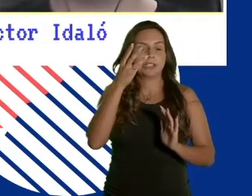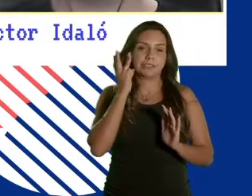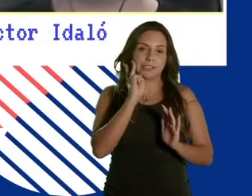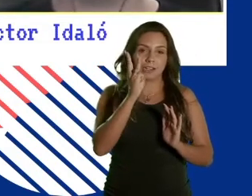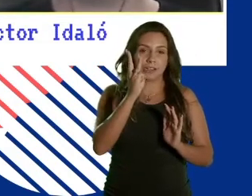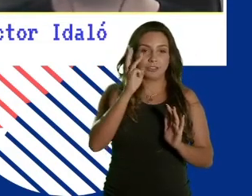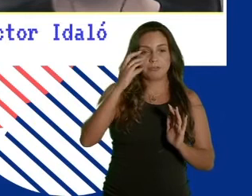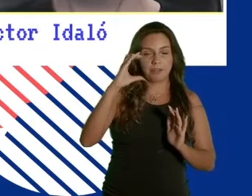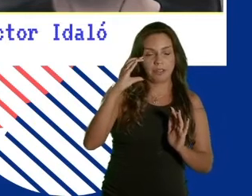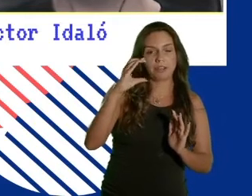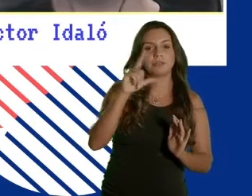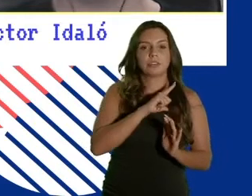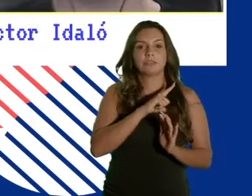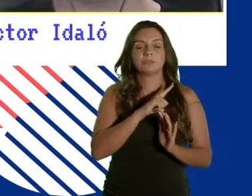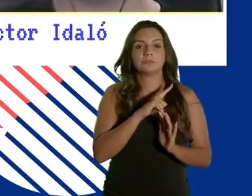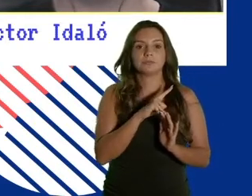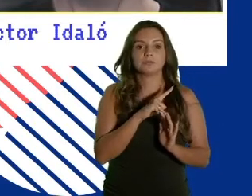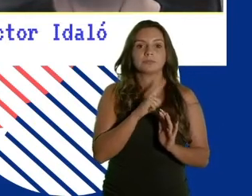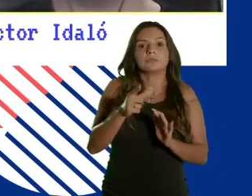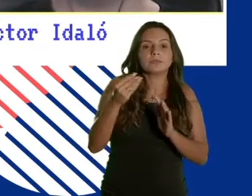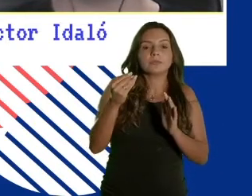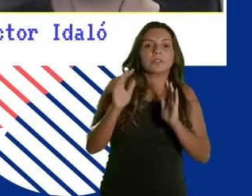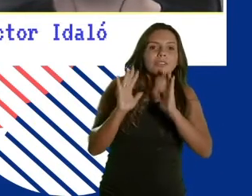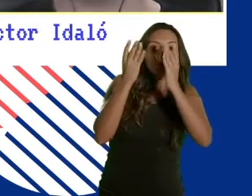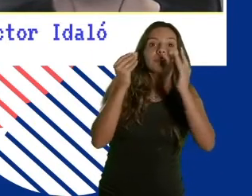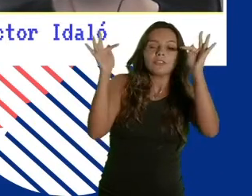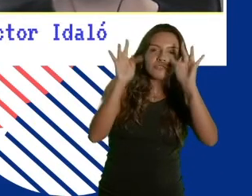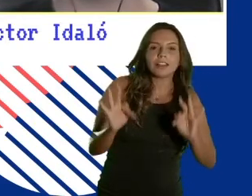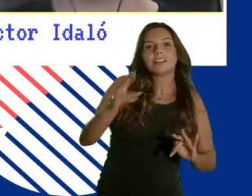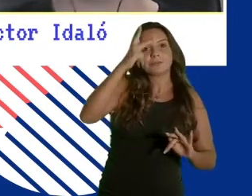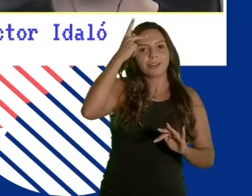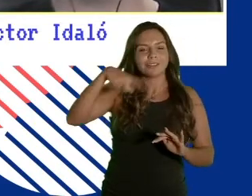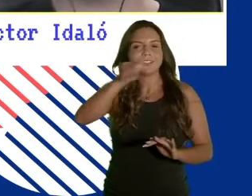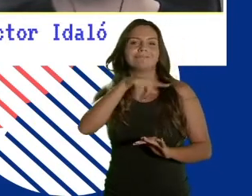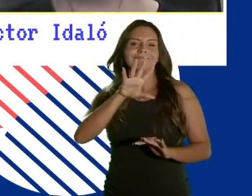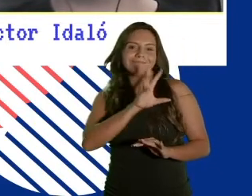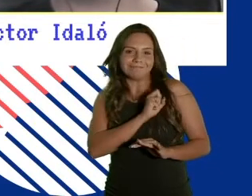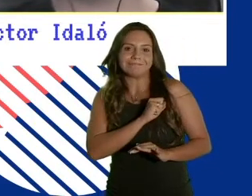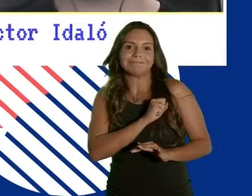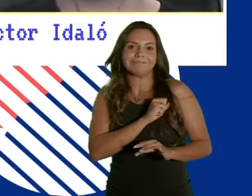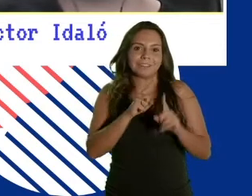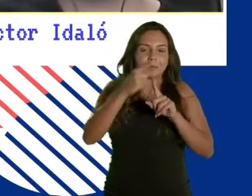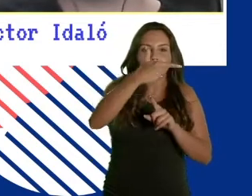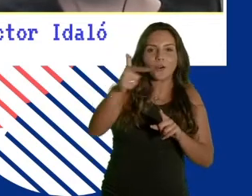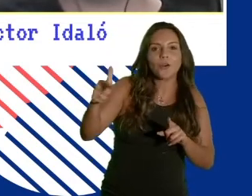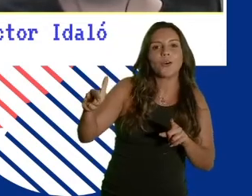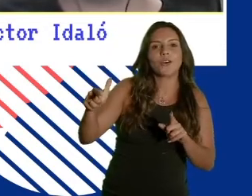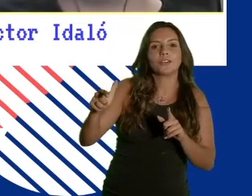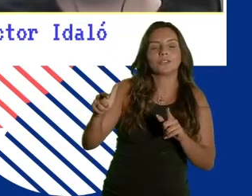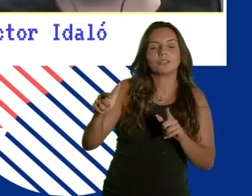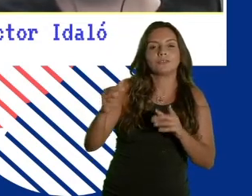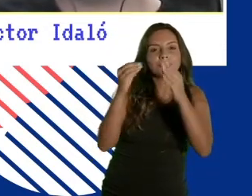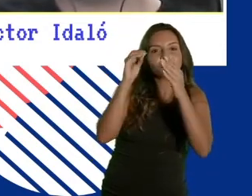março teve um grande êxito, foi um evento muito feliz, com pessoas muito queridas, mas outros lançamentos que iriam ocorrer